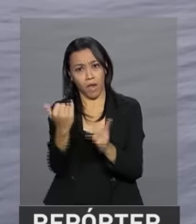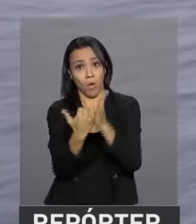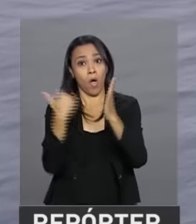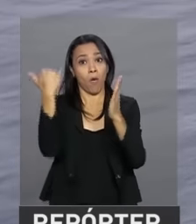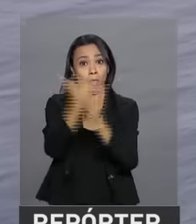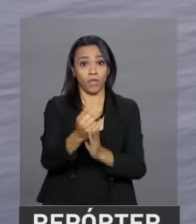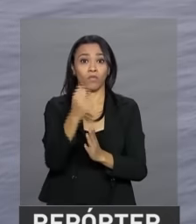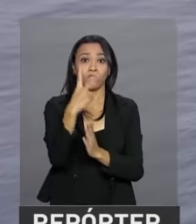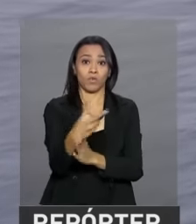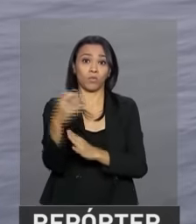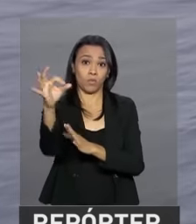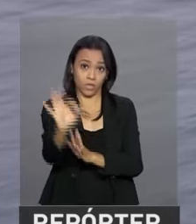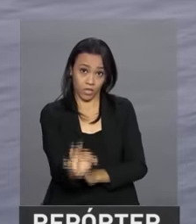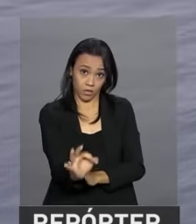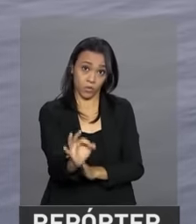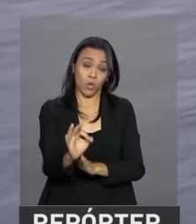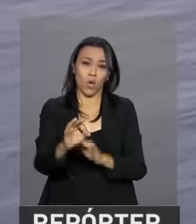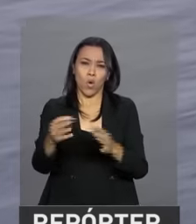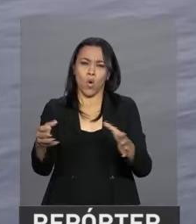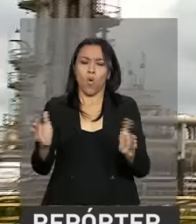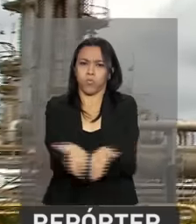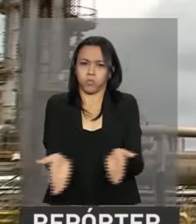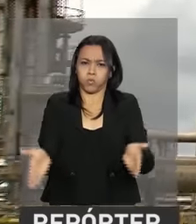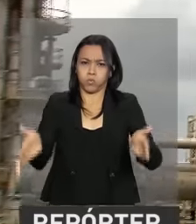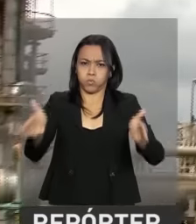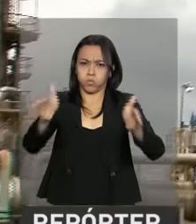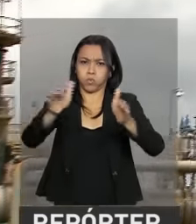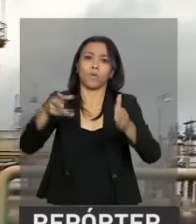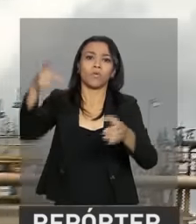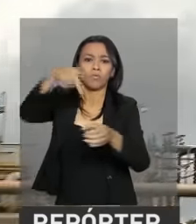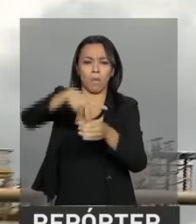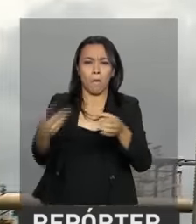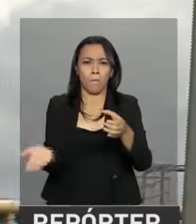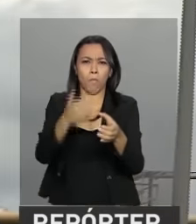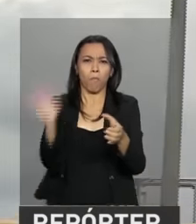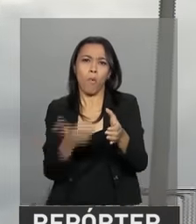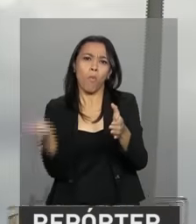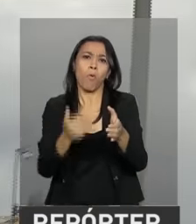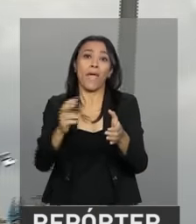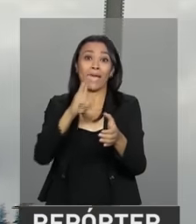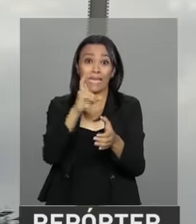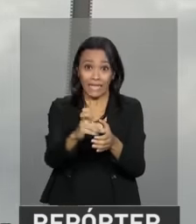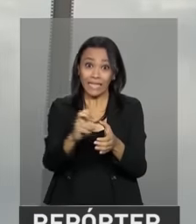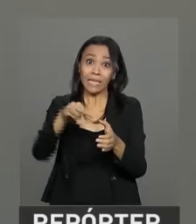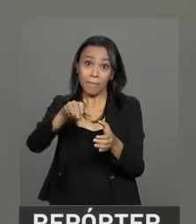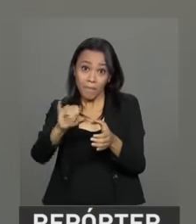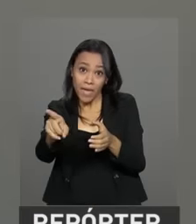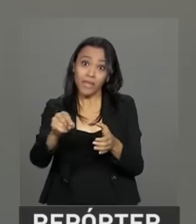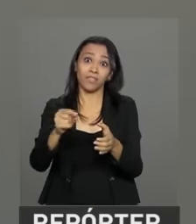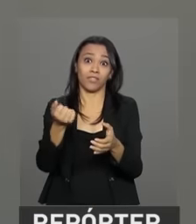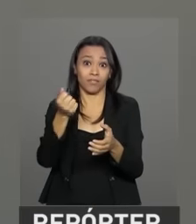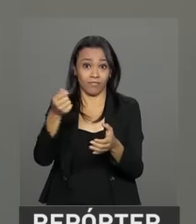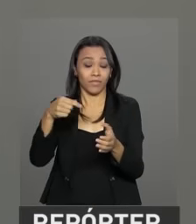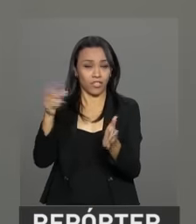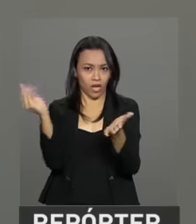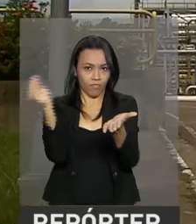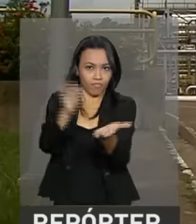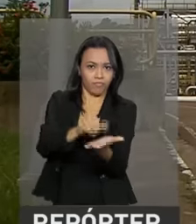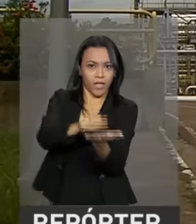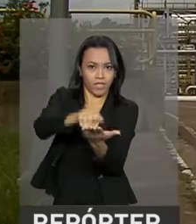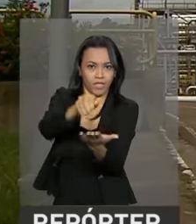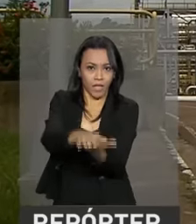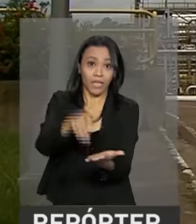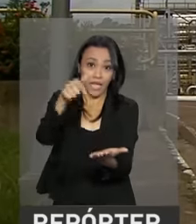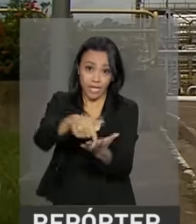de 2%. O volume produzido no mês passado no Brasil é a quinta maior média mensal de produção registrada. Esse